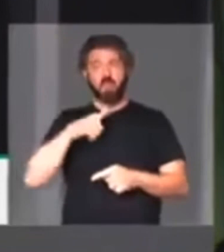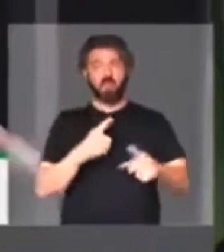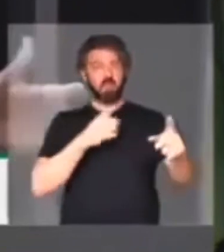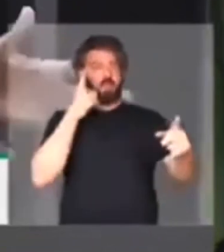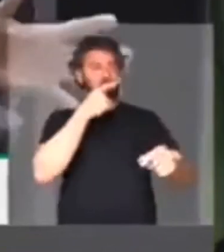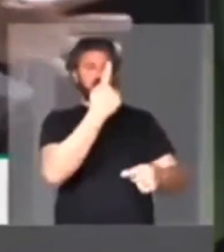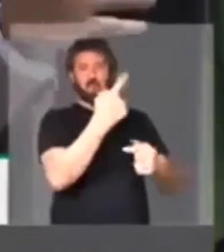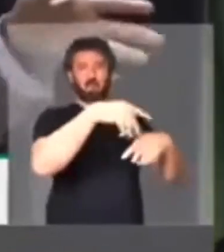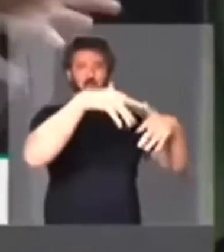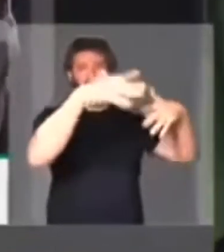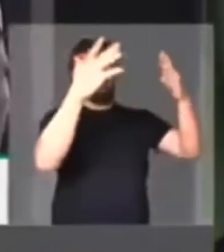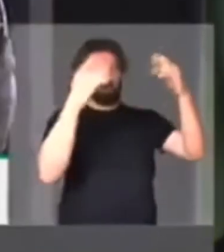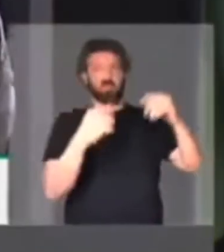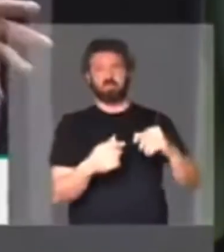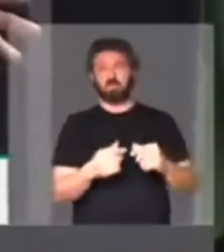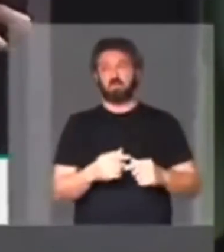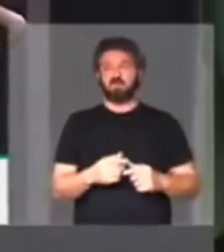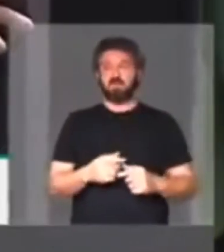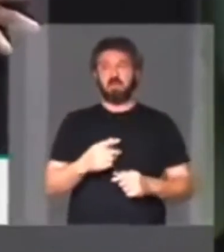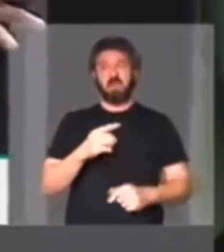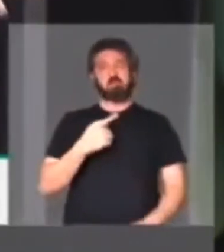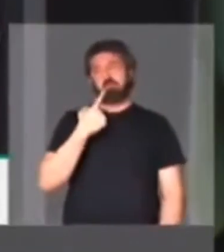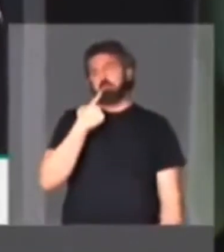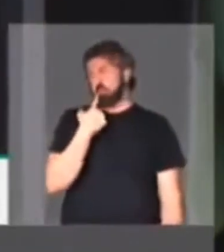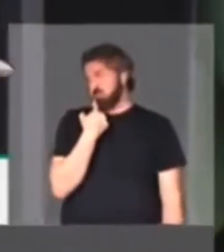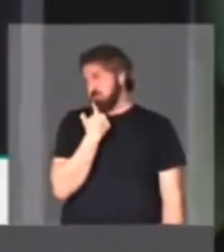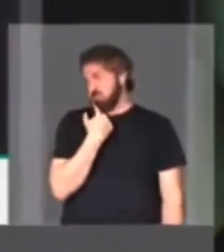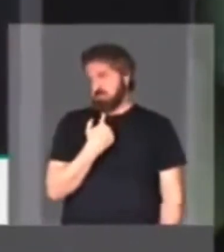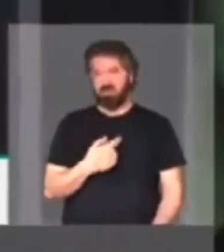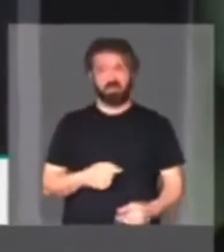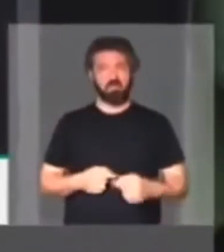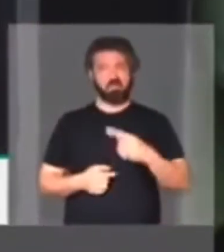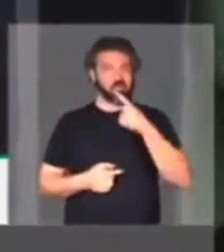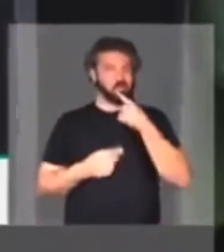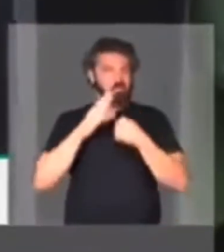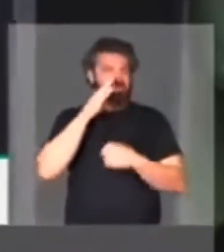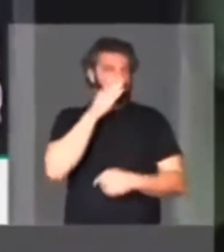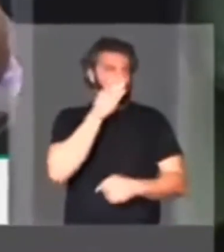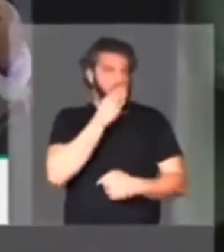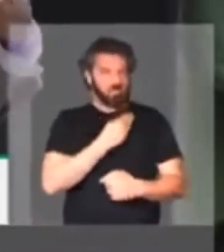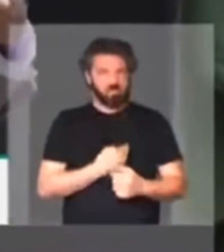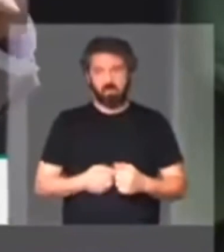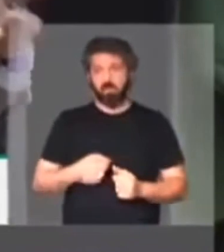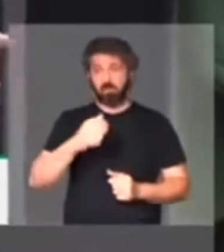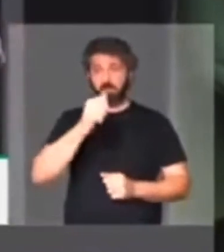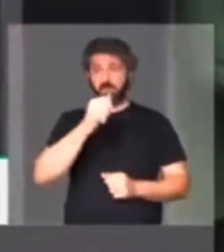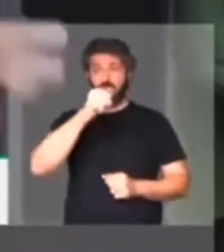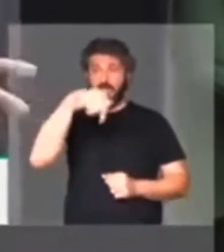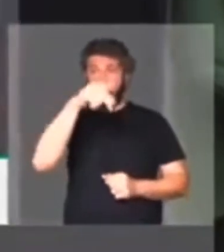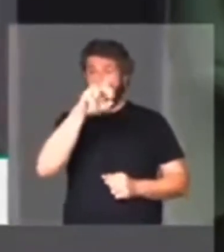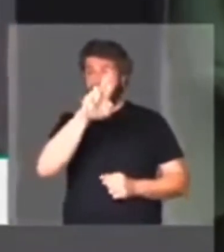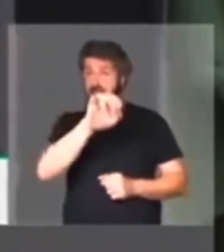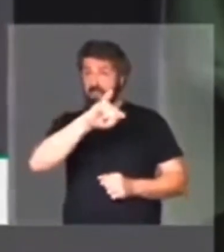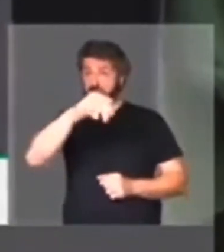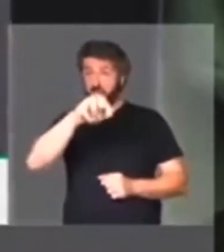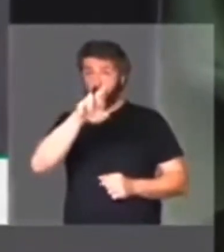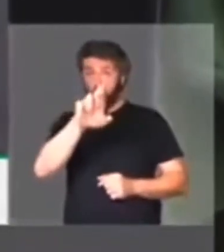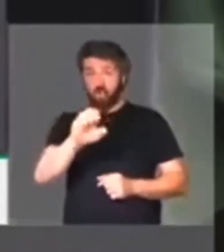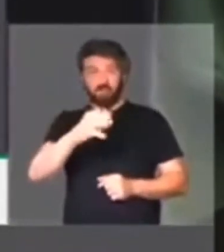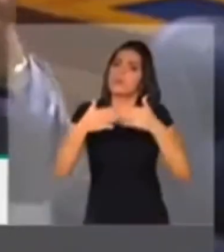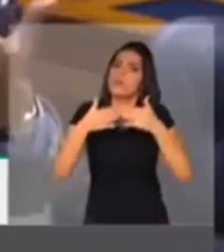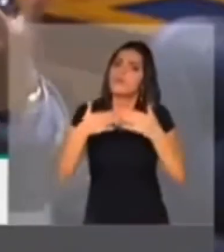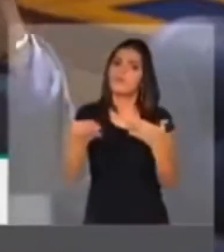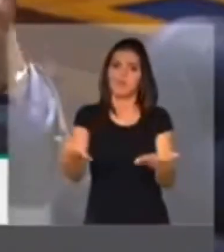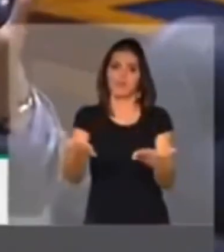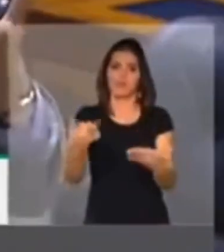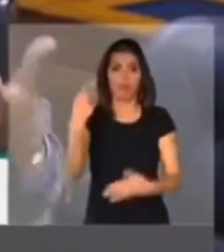um deputado aí que torceu a Bença para lá, torceu a Fuça para cá, André Janones. E não gostou que eu